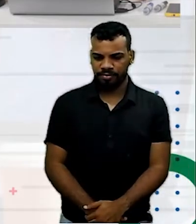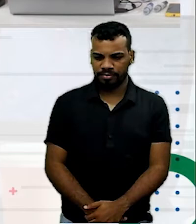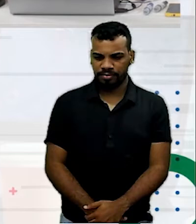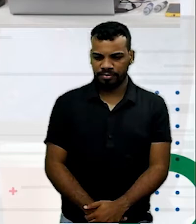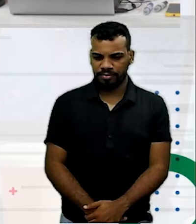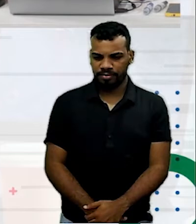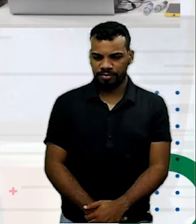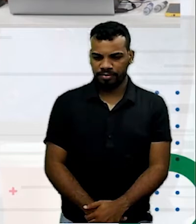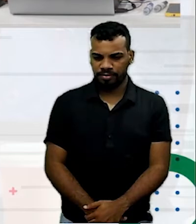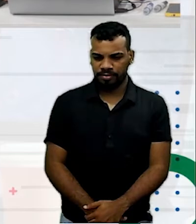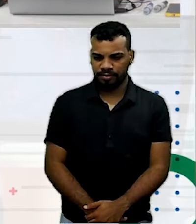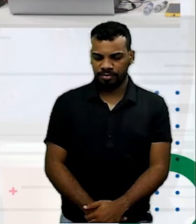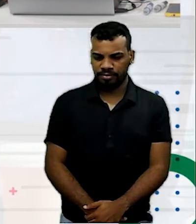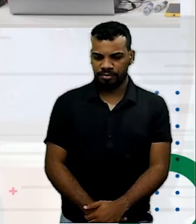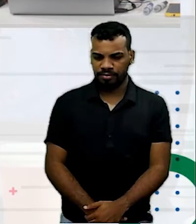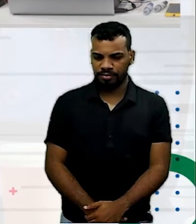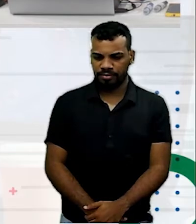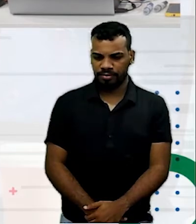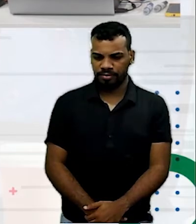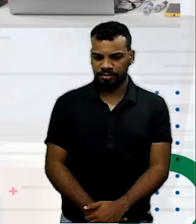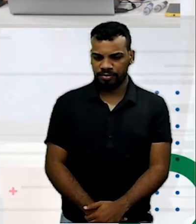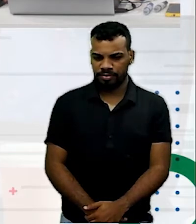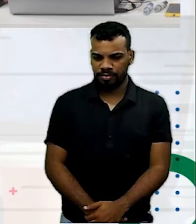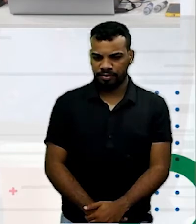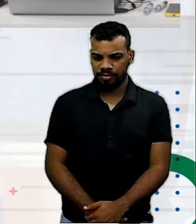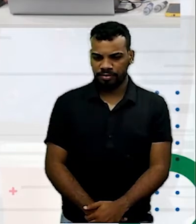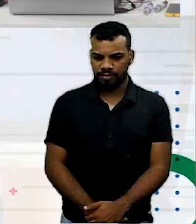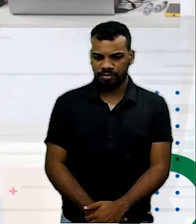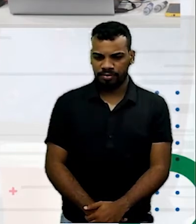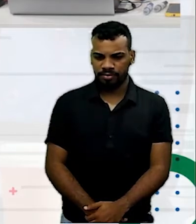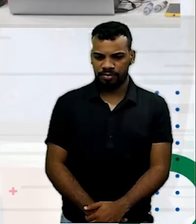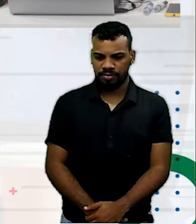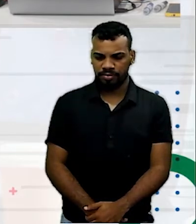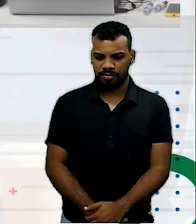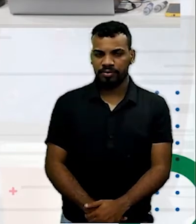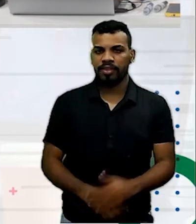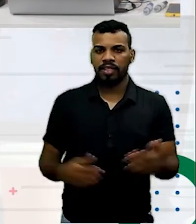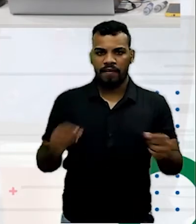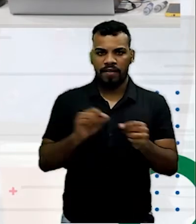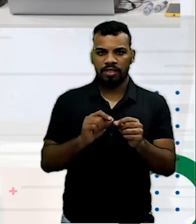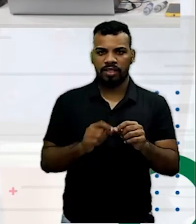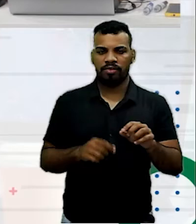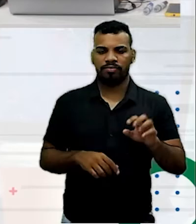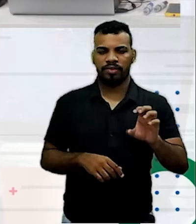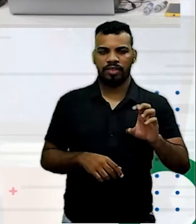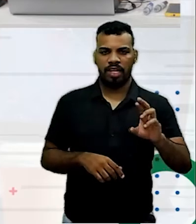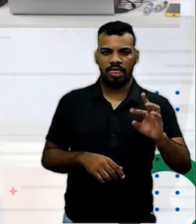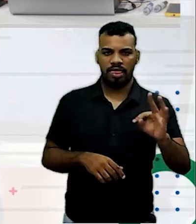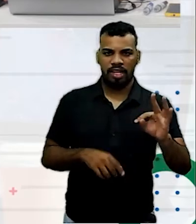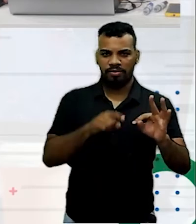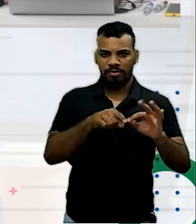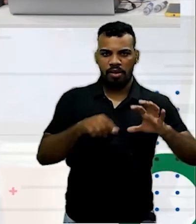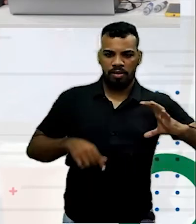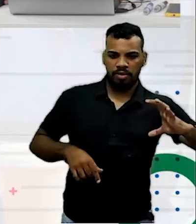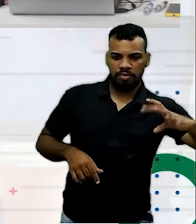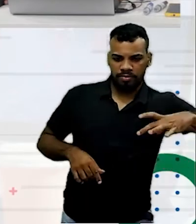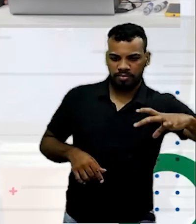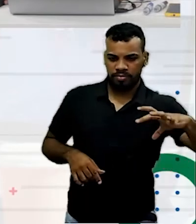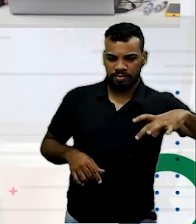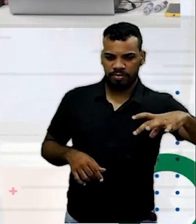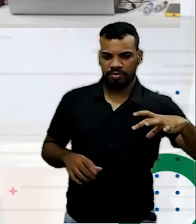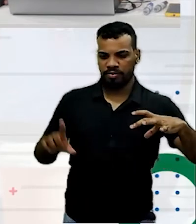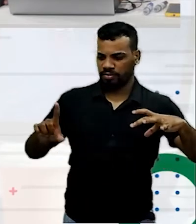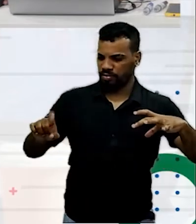Assim, para dar zoom, eu estou dando Ctrl e rolando o meu scroll do mouse, tá bom?